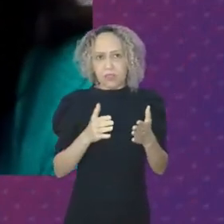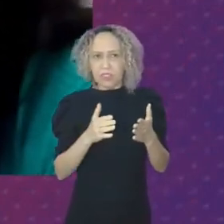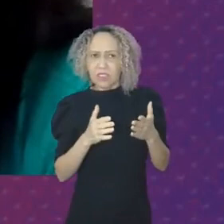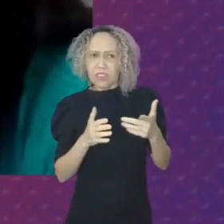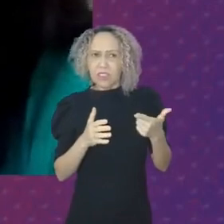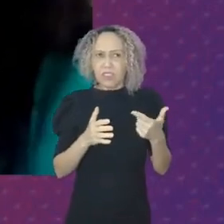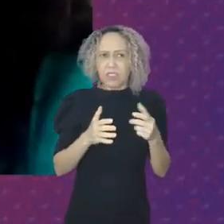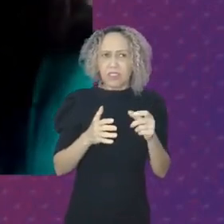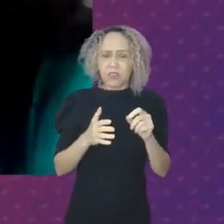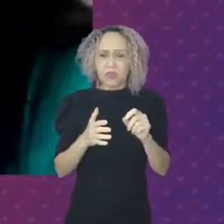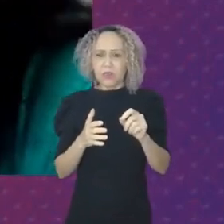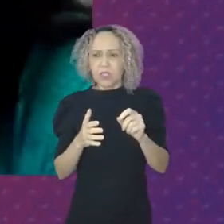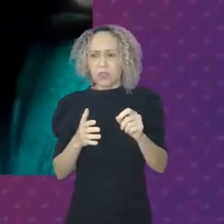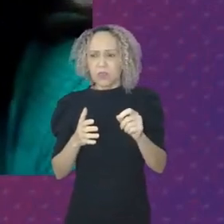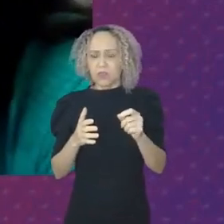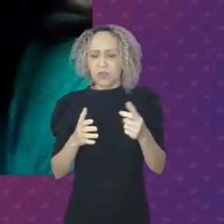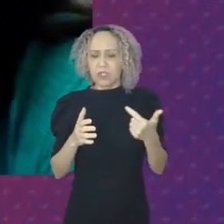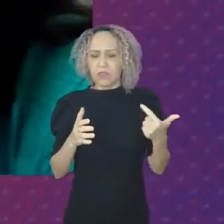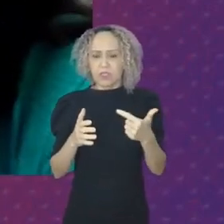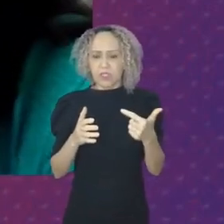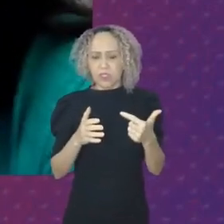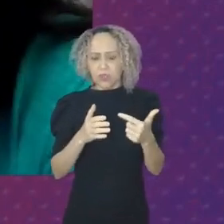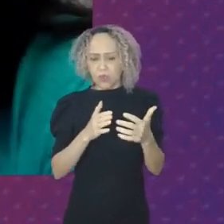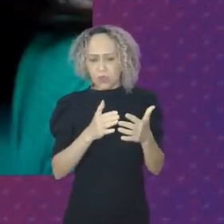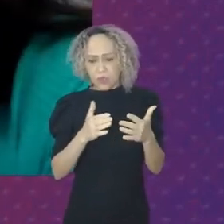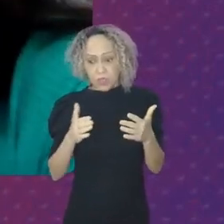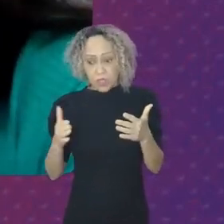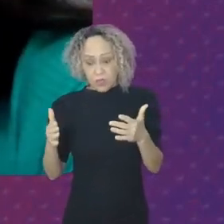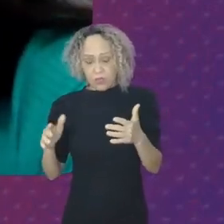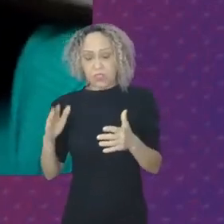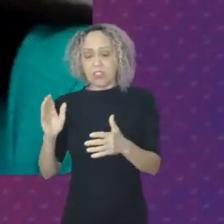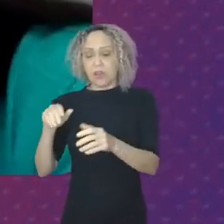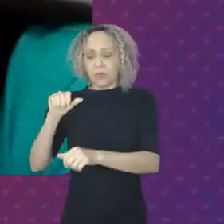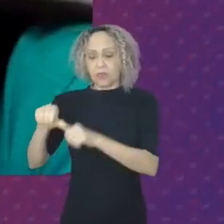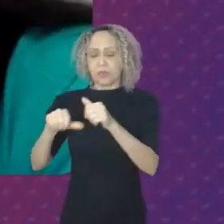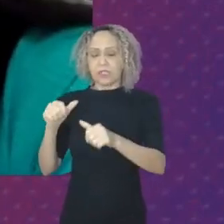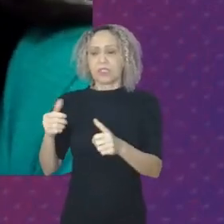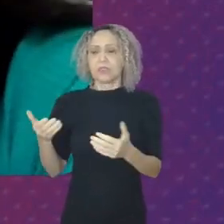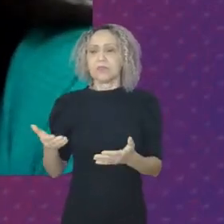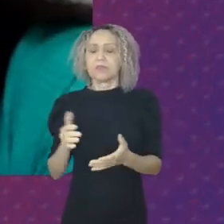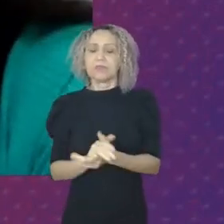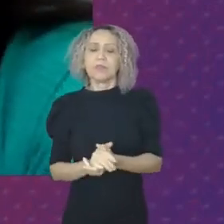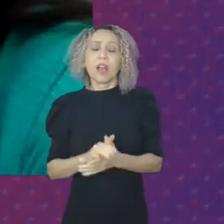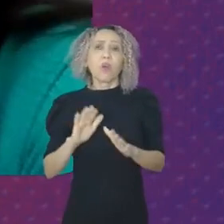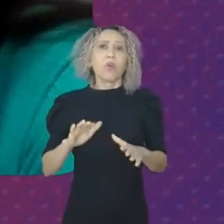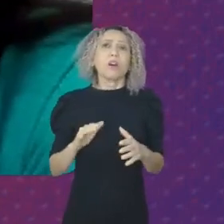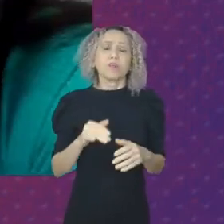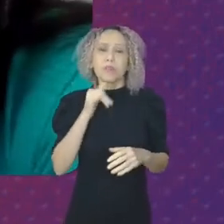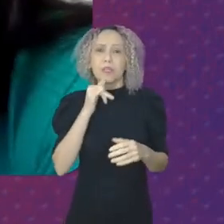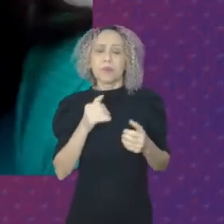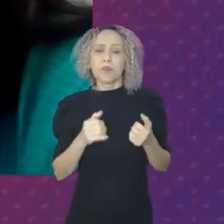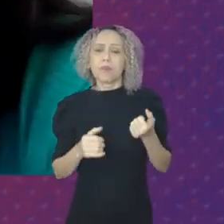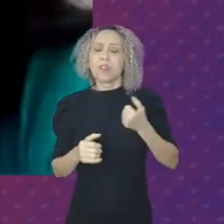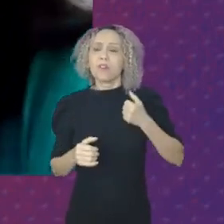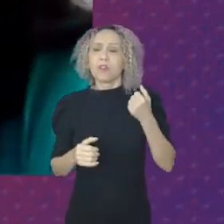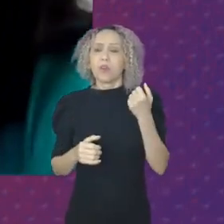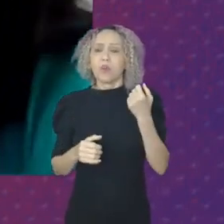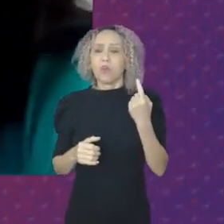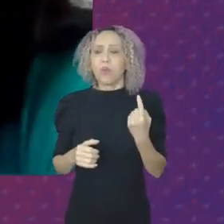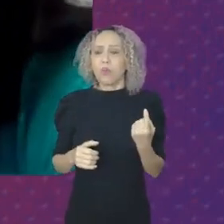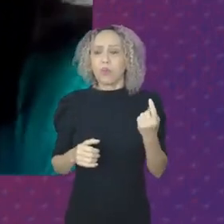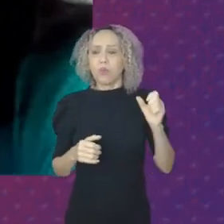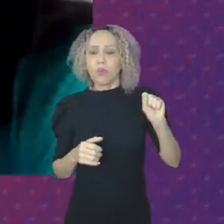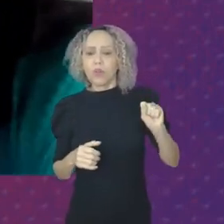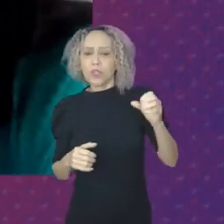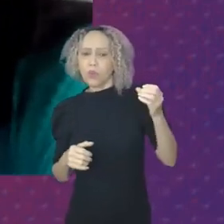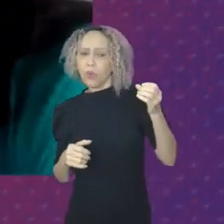final de 2022, nós já entramos, já fizemos essa alteração. Mas quando elas ligavam, a atendente, ela era